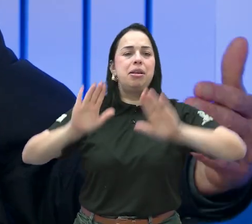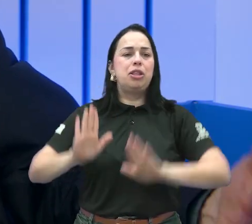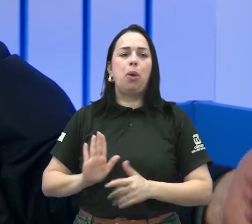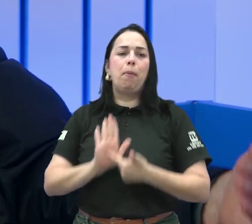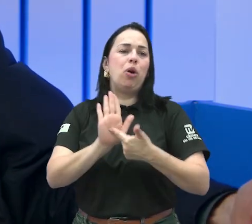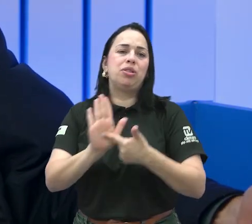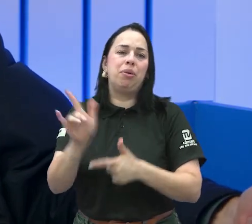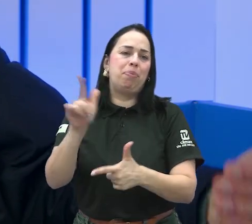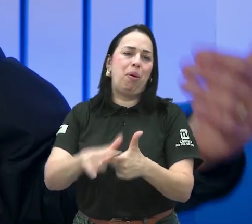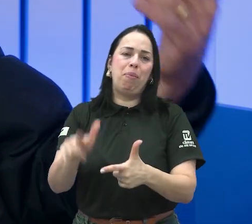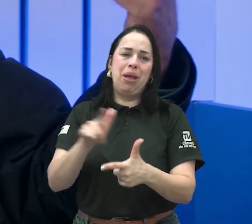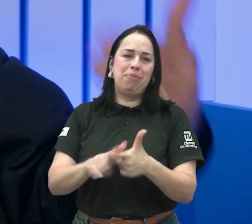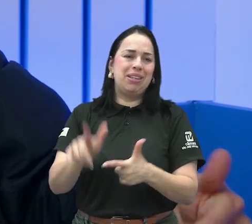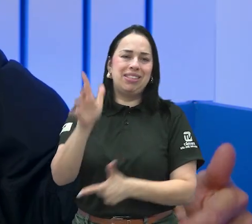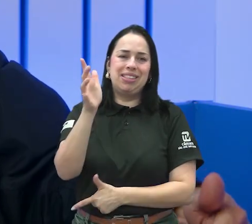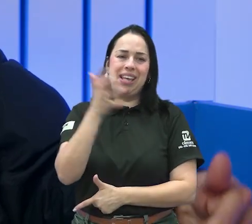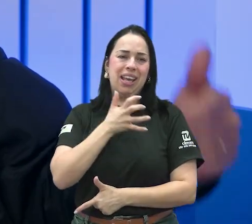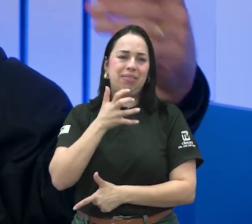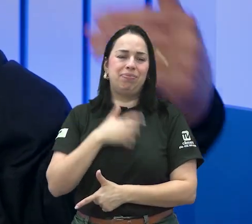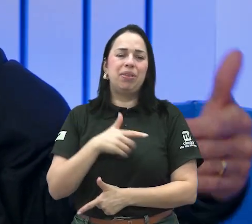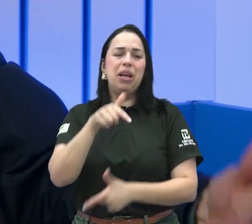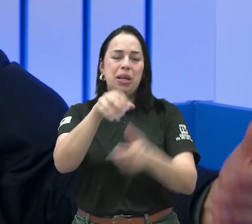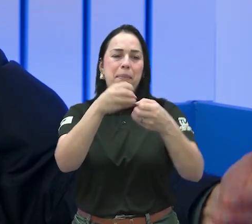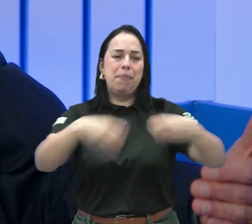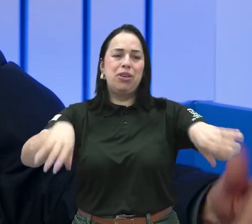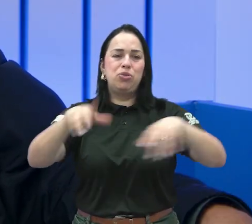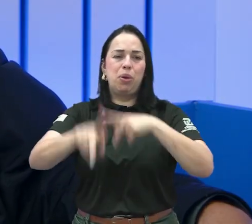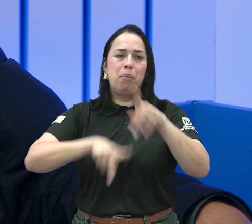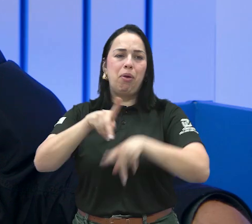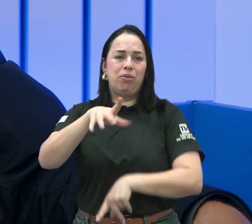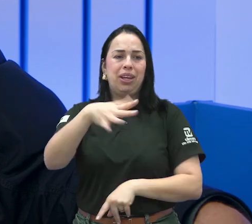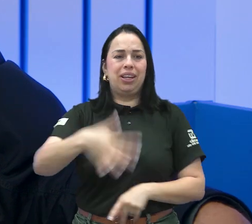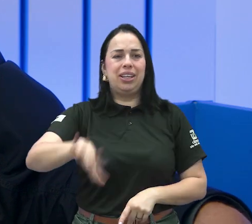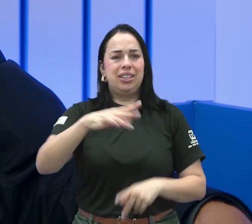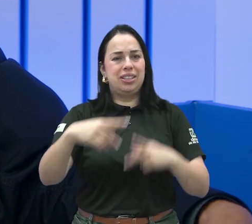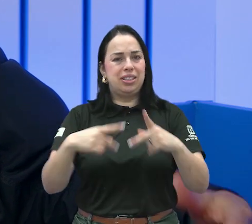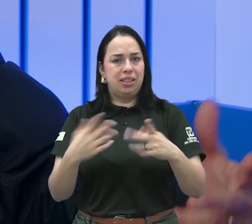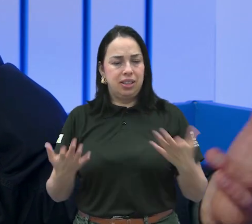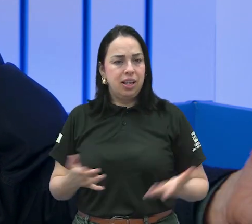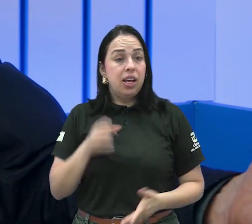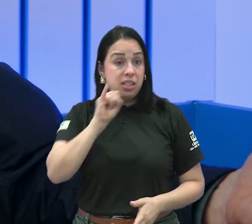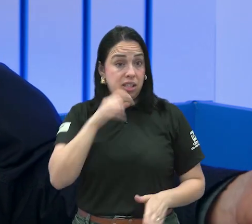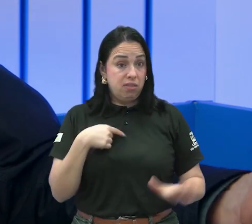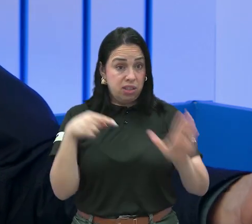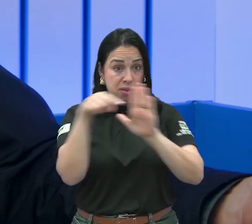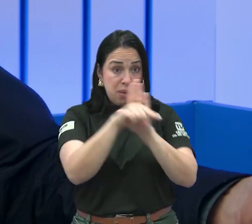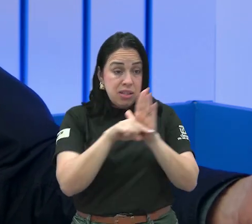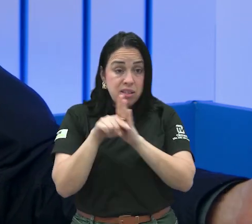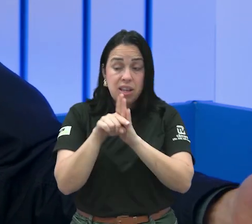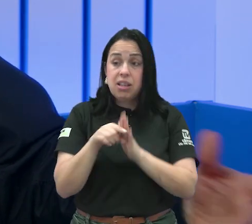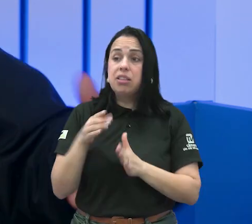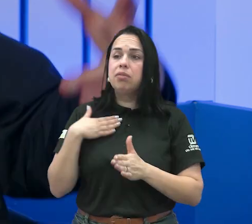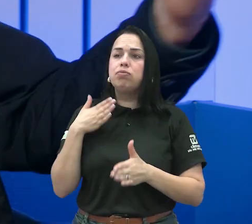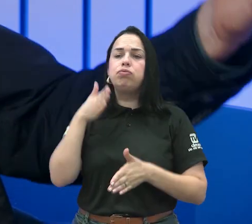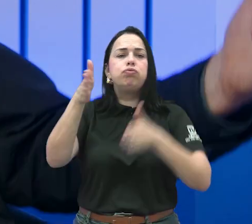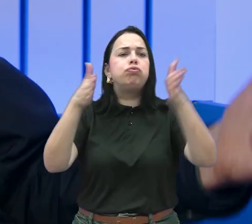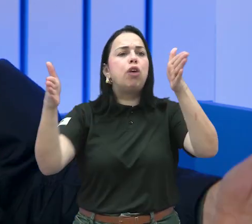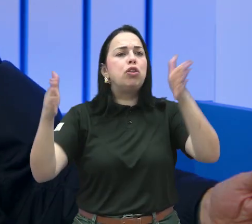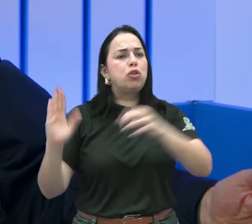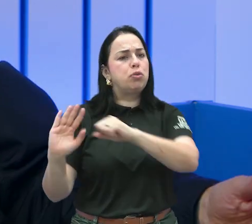os problemas sérios que afetam boa parte da população de São José. Basta fazer uma pesquisa nos